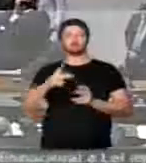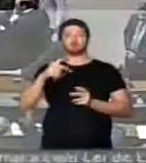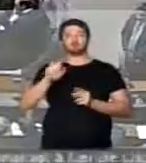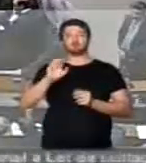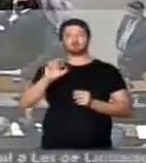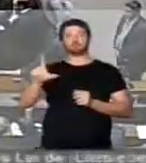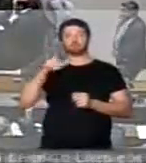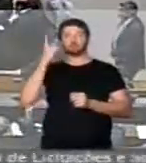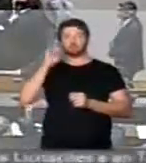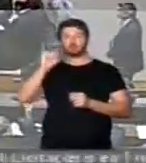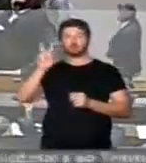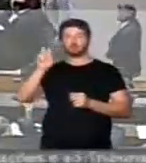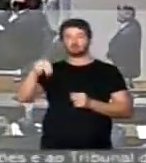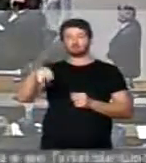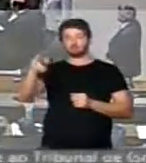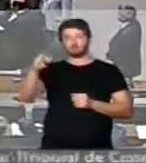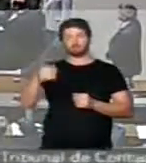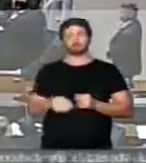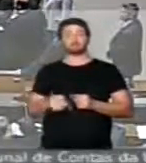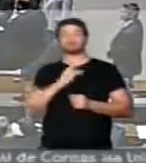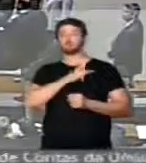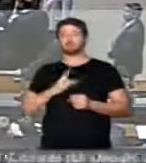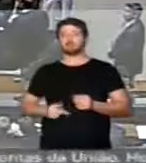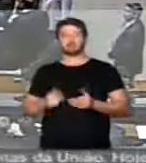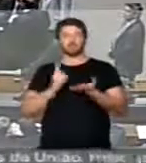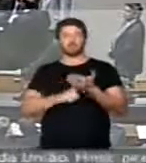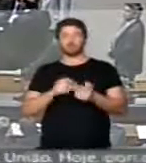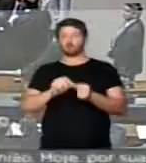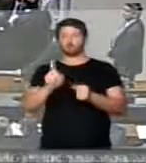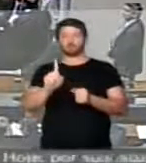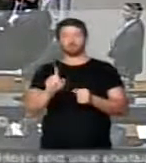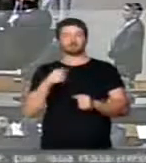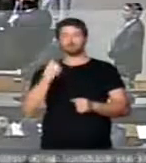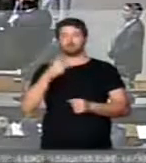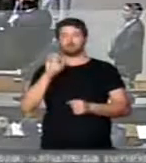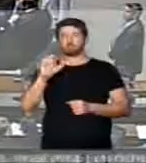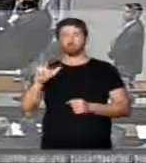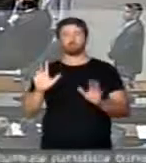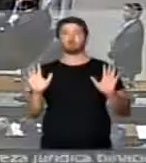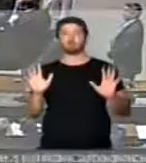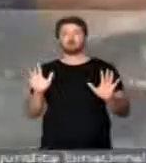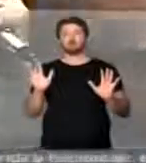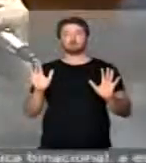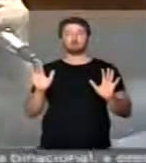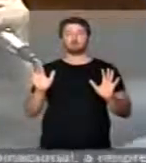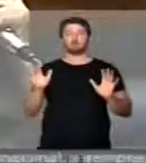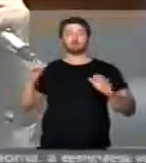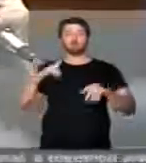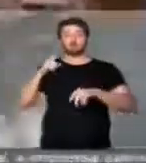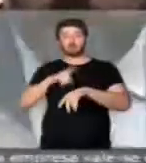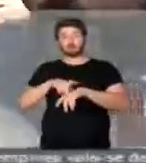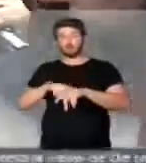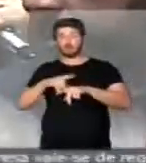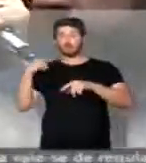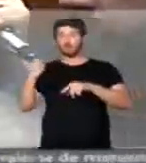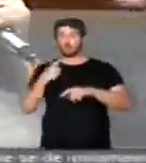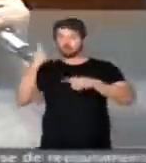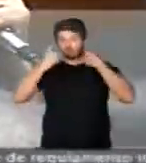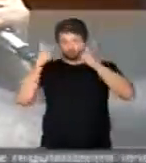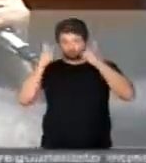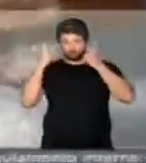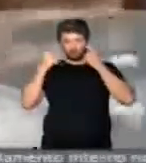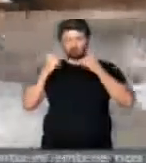já o deputado ivan valente ter presente pessoal não participou de nenhum acordo sobre esse debate estava no momento preocupado em